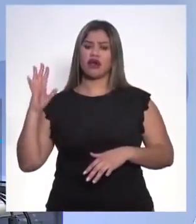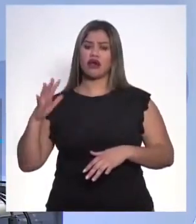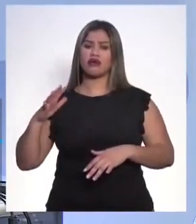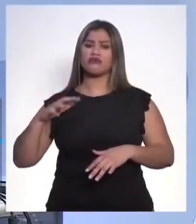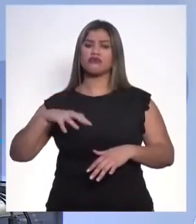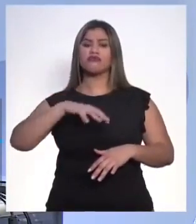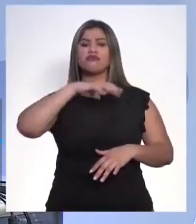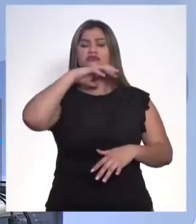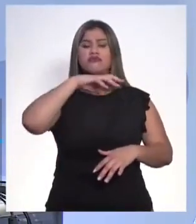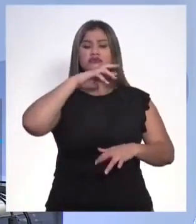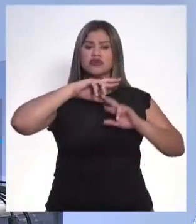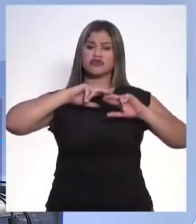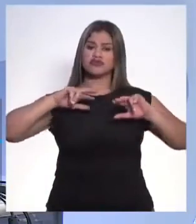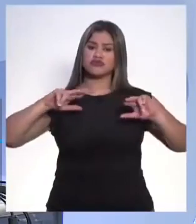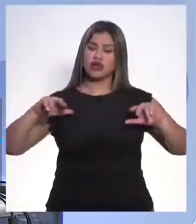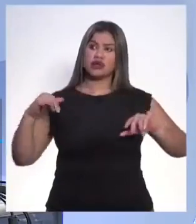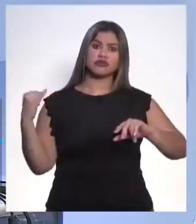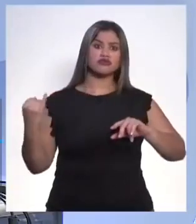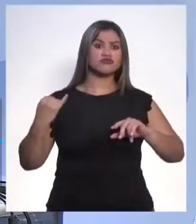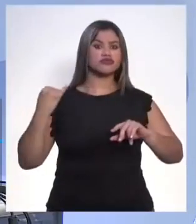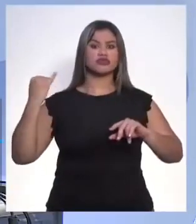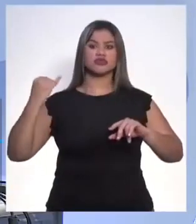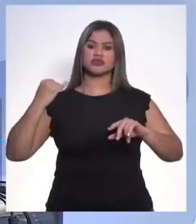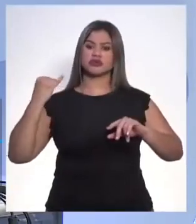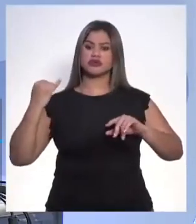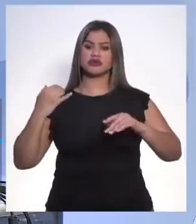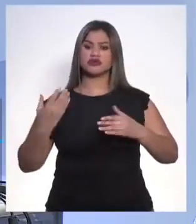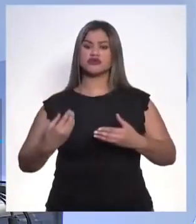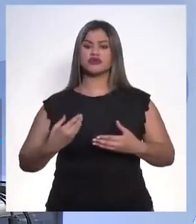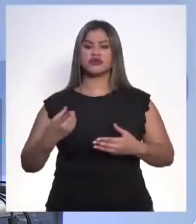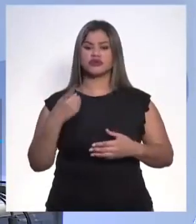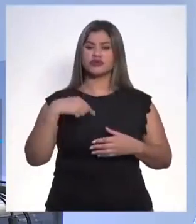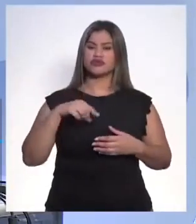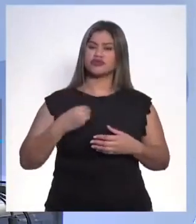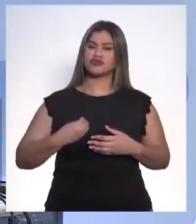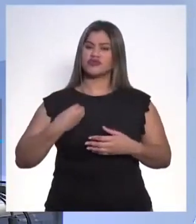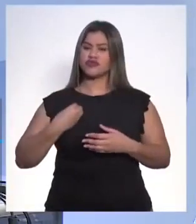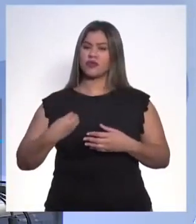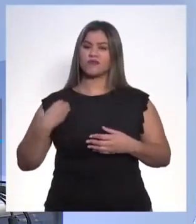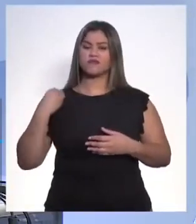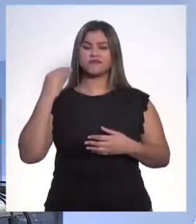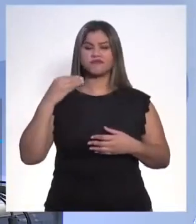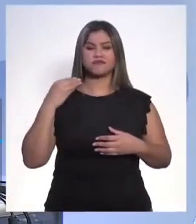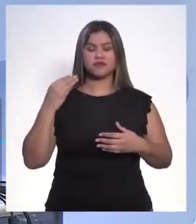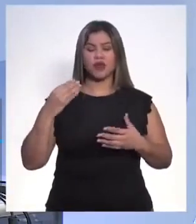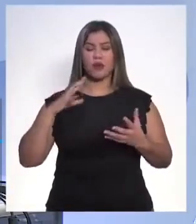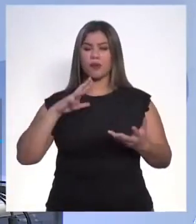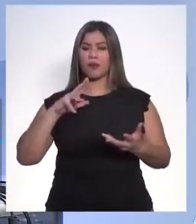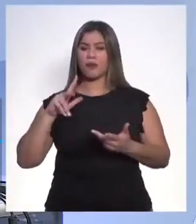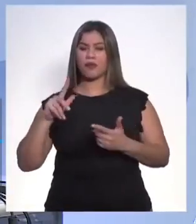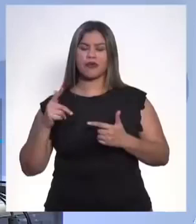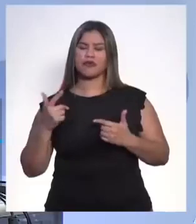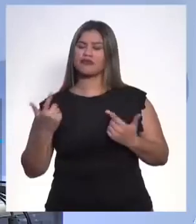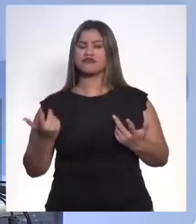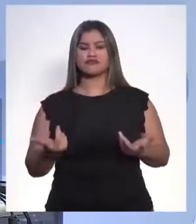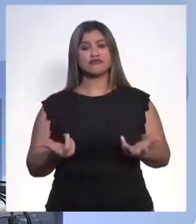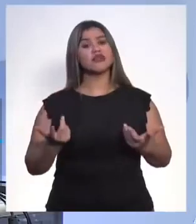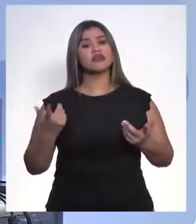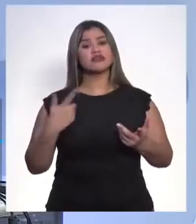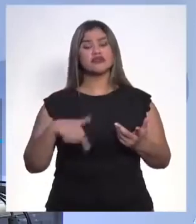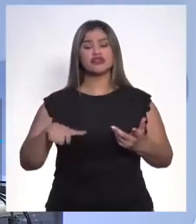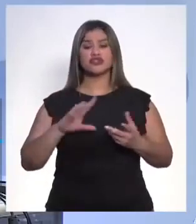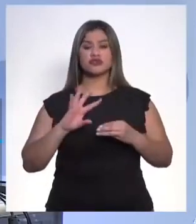flora, é importante para a gente, para o nosso habitat, para a nossa vivência de mundo, enfim. Né? Então, a gente pode